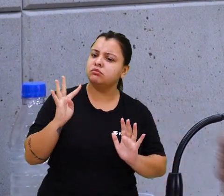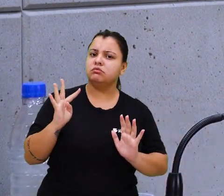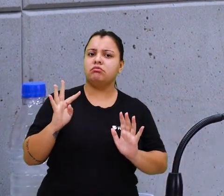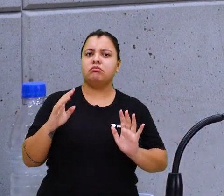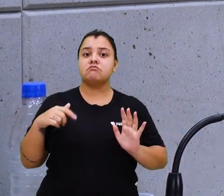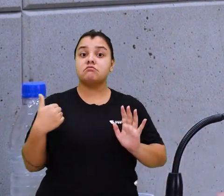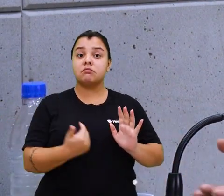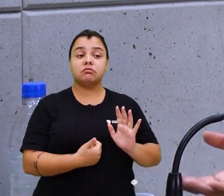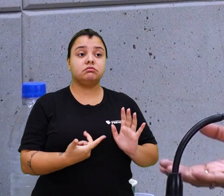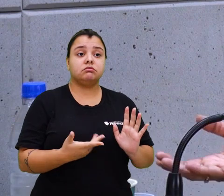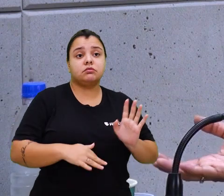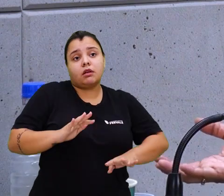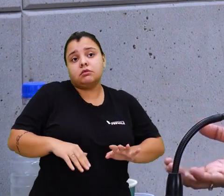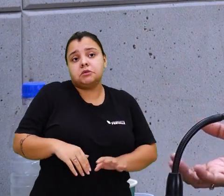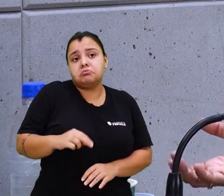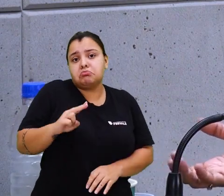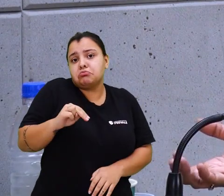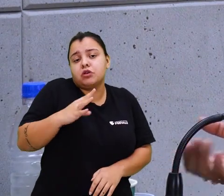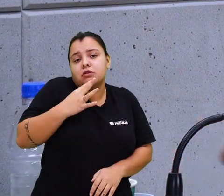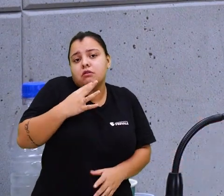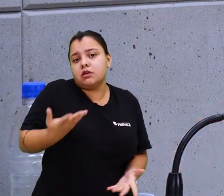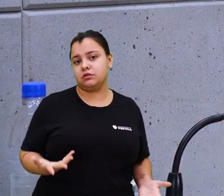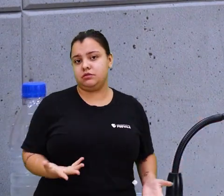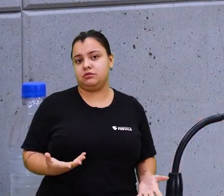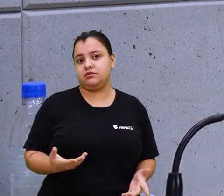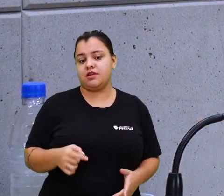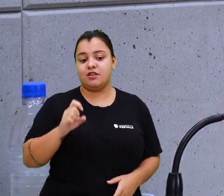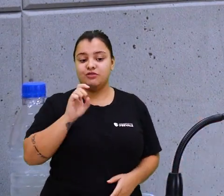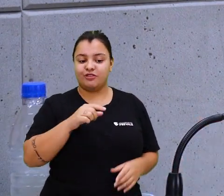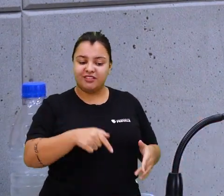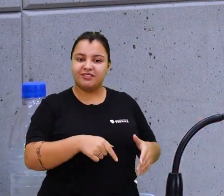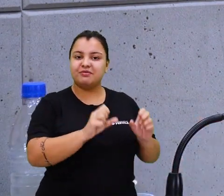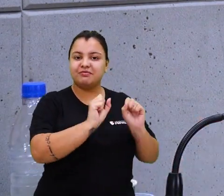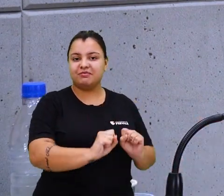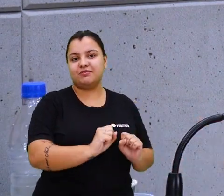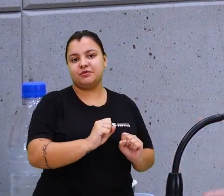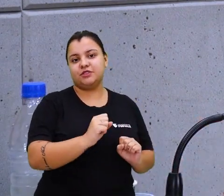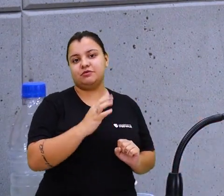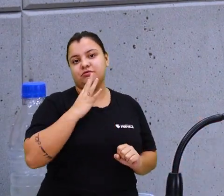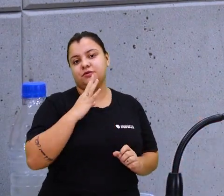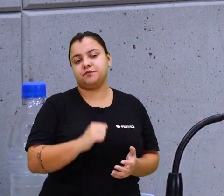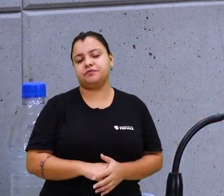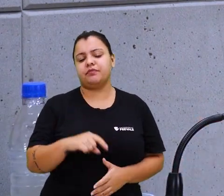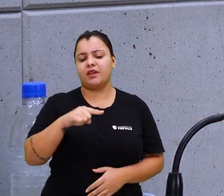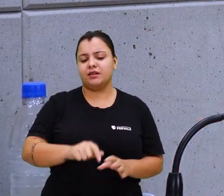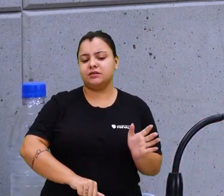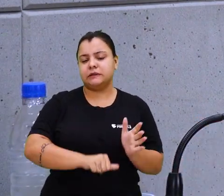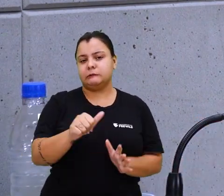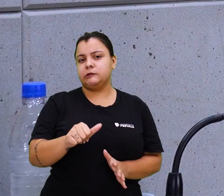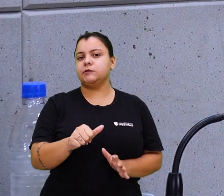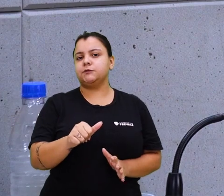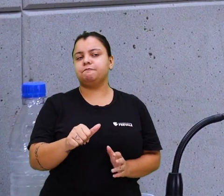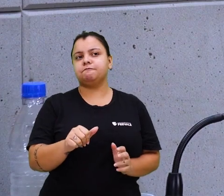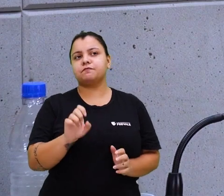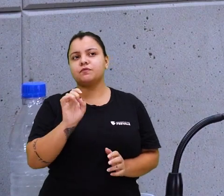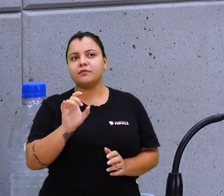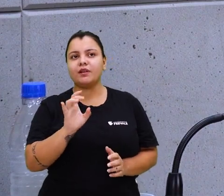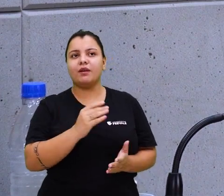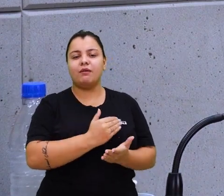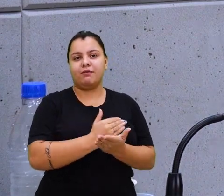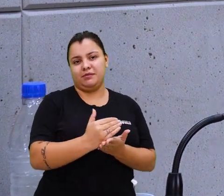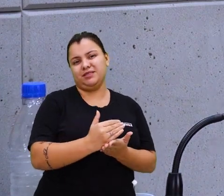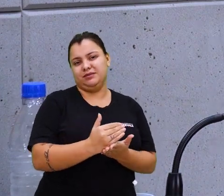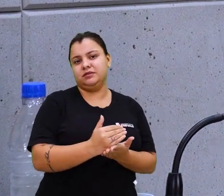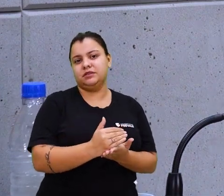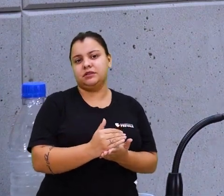a gente talvez a gente não teria contato Sim né e eu acho assim que esse primeiro foi um um esboço né porque